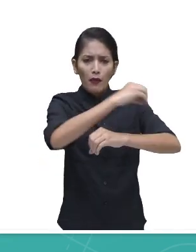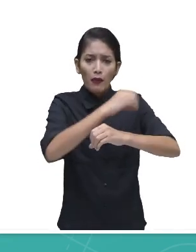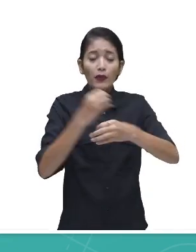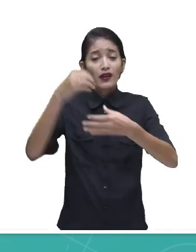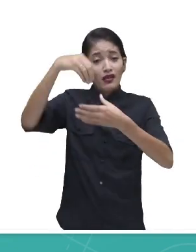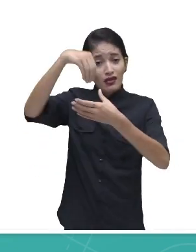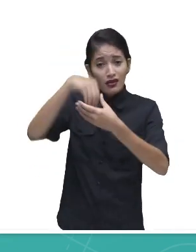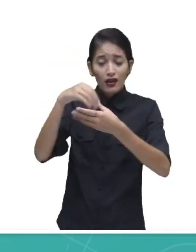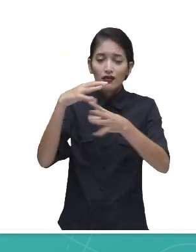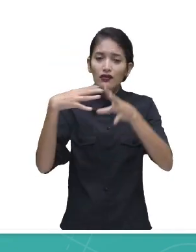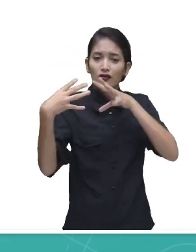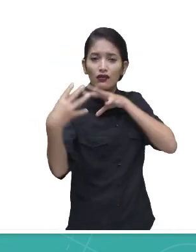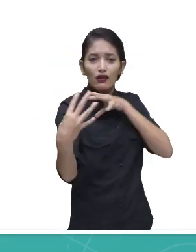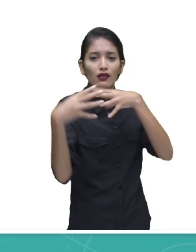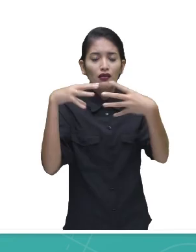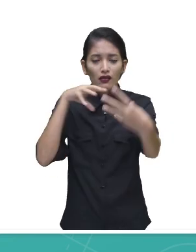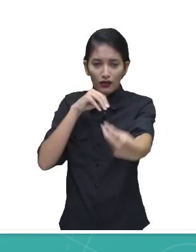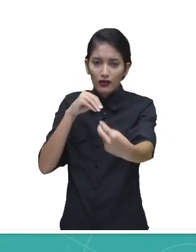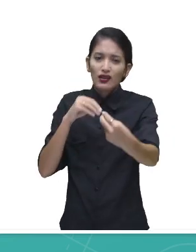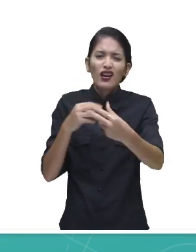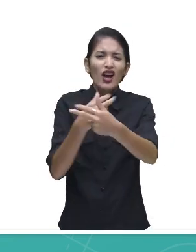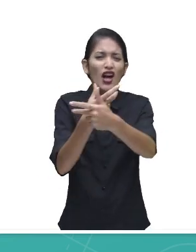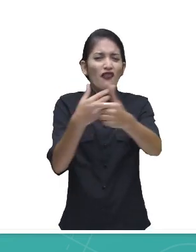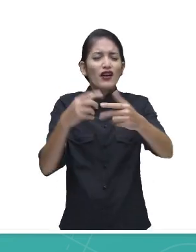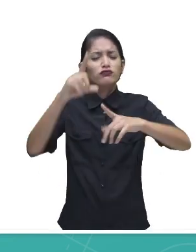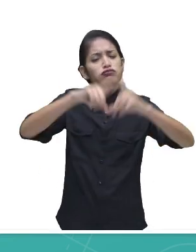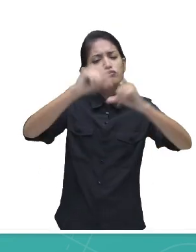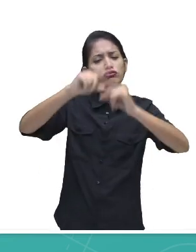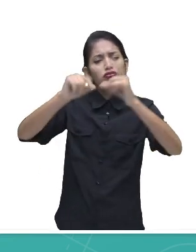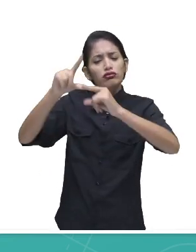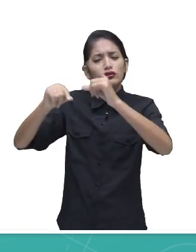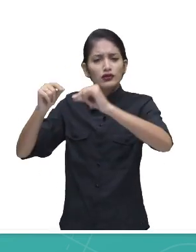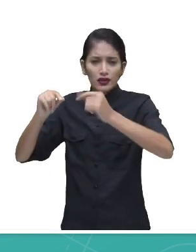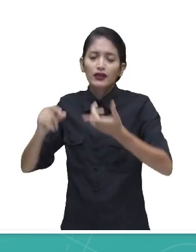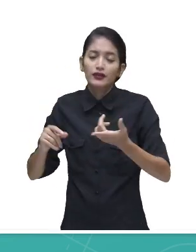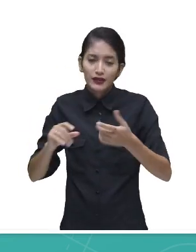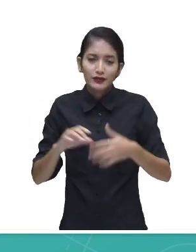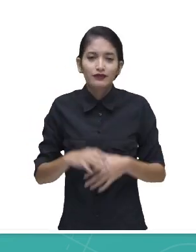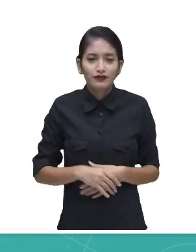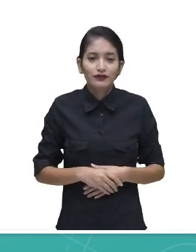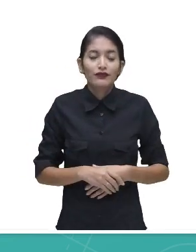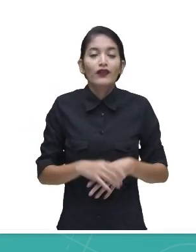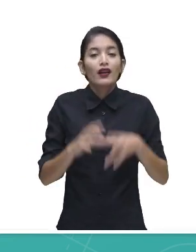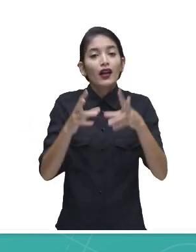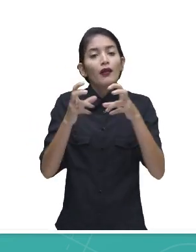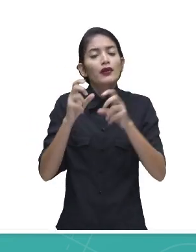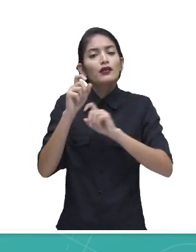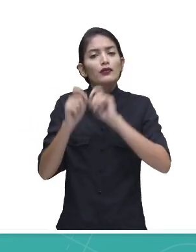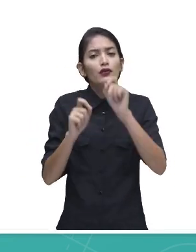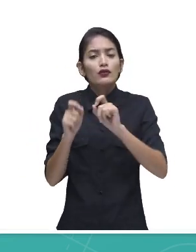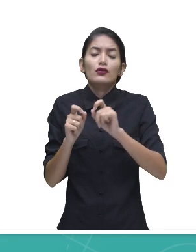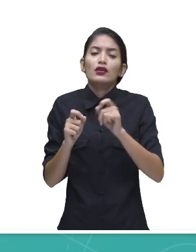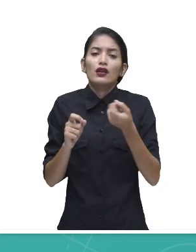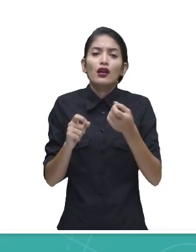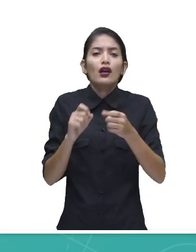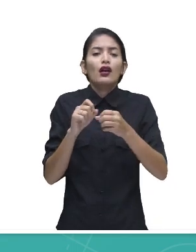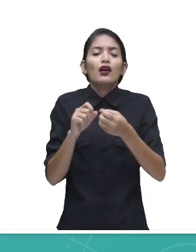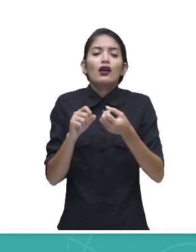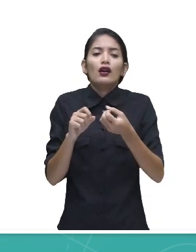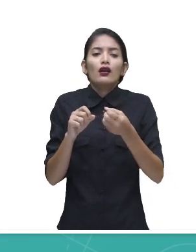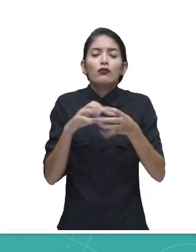Láctea, que é formada por milhões de estrelas, né? Como a gente pode ver, a Via Láctea é formada por